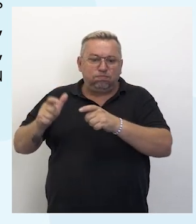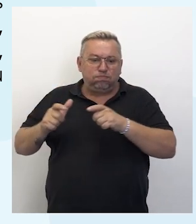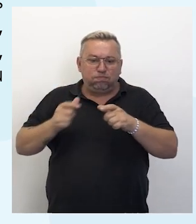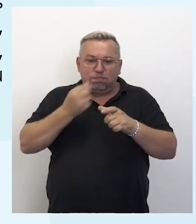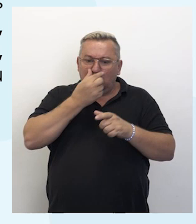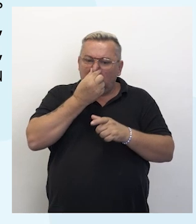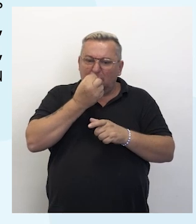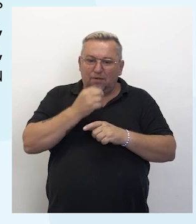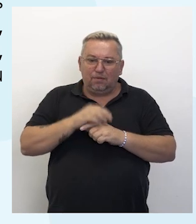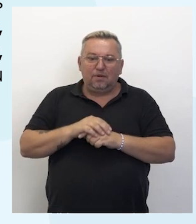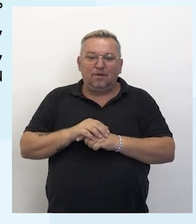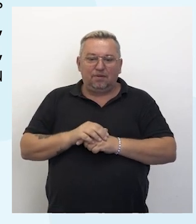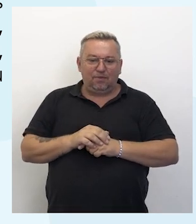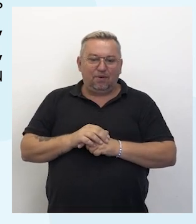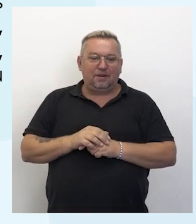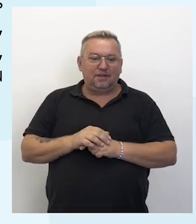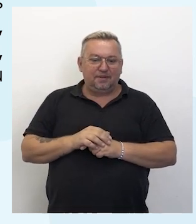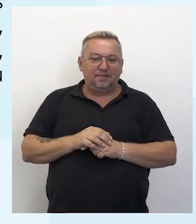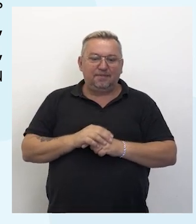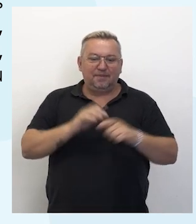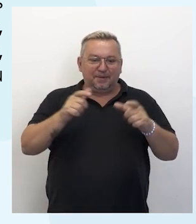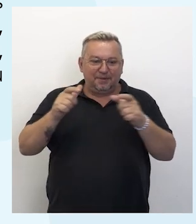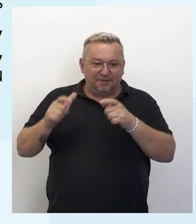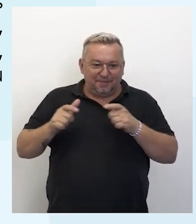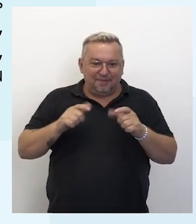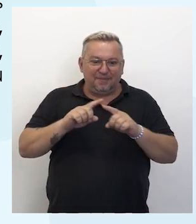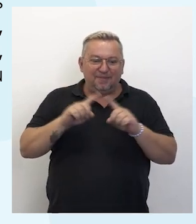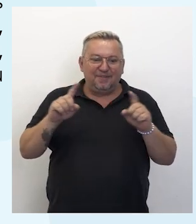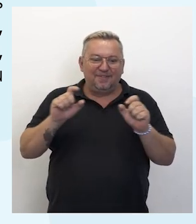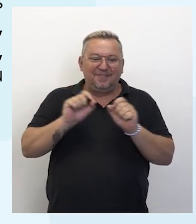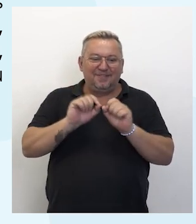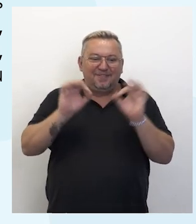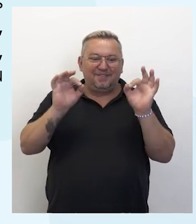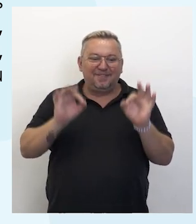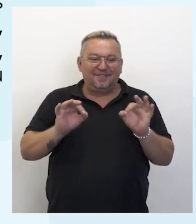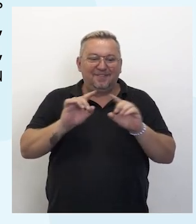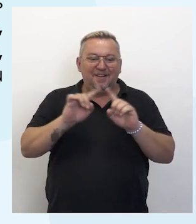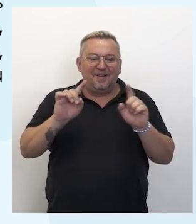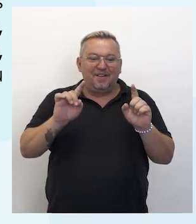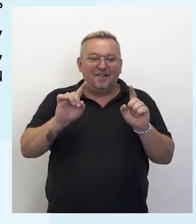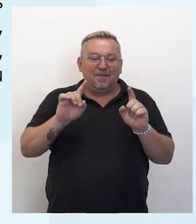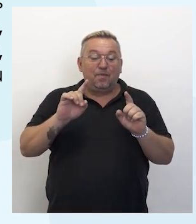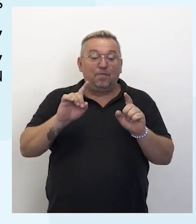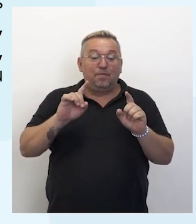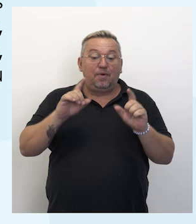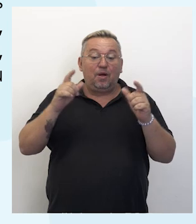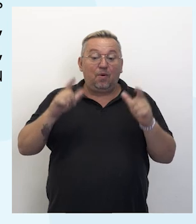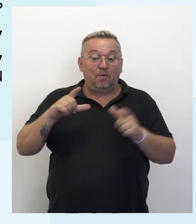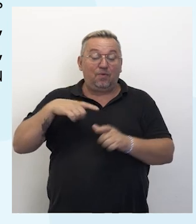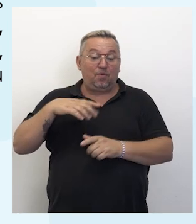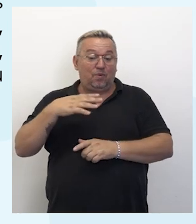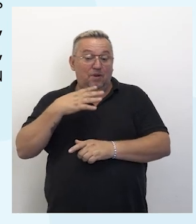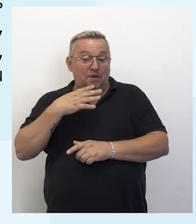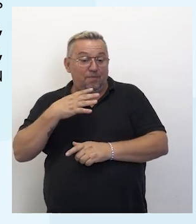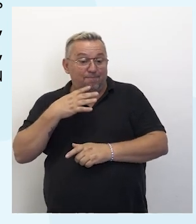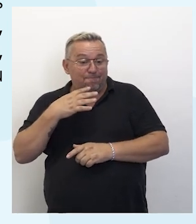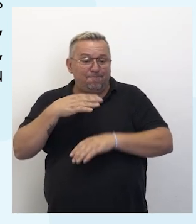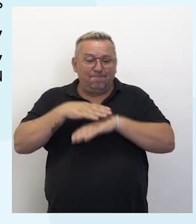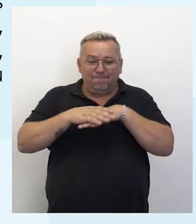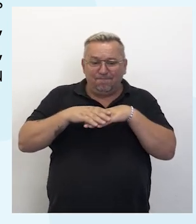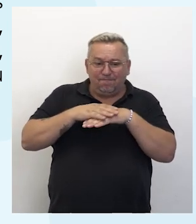errado. Lugares. Por lugares, acertei. Dos quais fazemos parte e onde